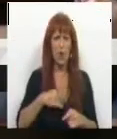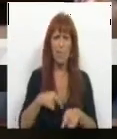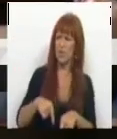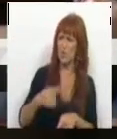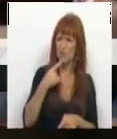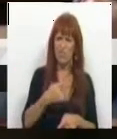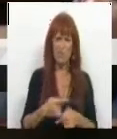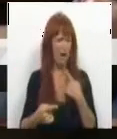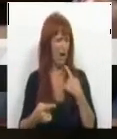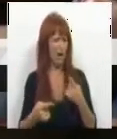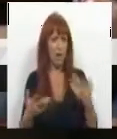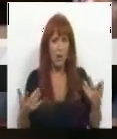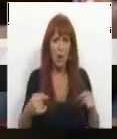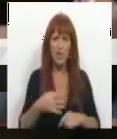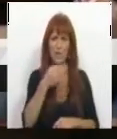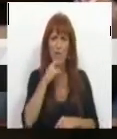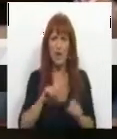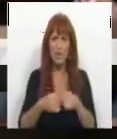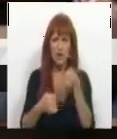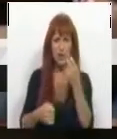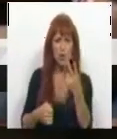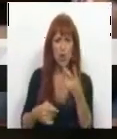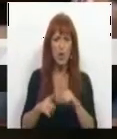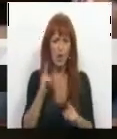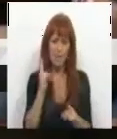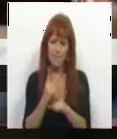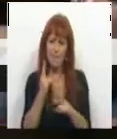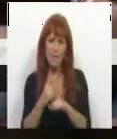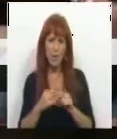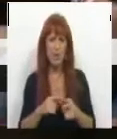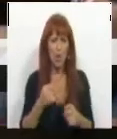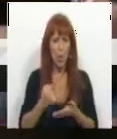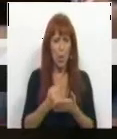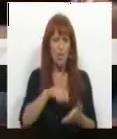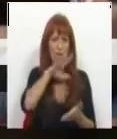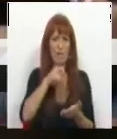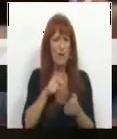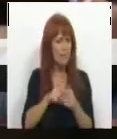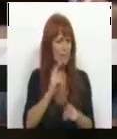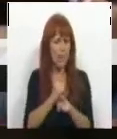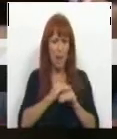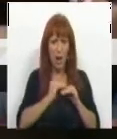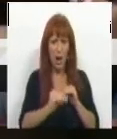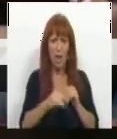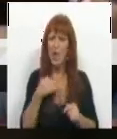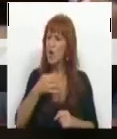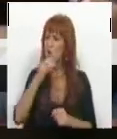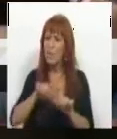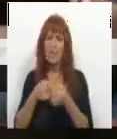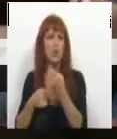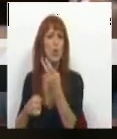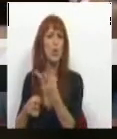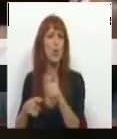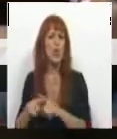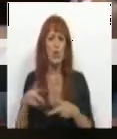que hoje venho aqui afirmar. Estamos a falar de dois partidos que mantiveram o abono de família congelado. Estamos a falar de dois